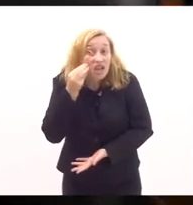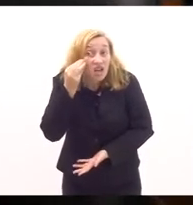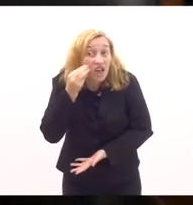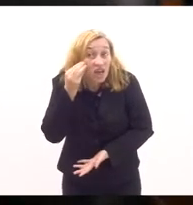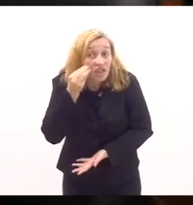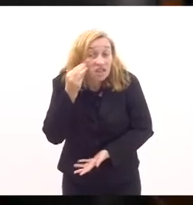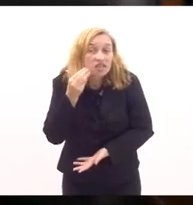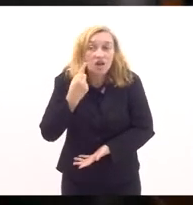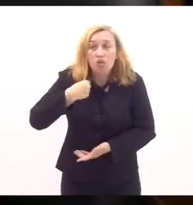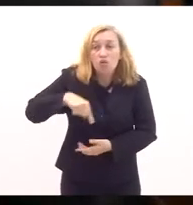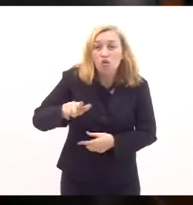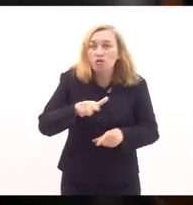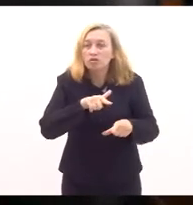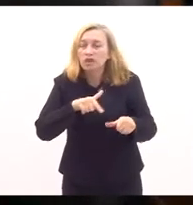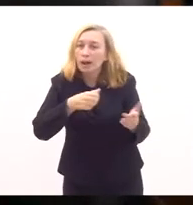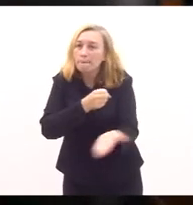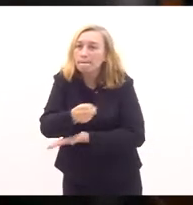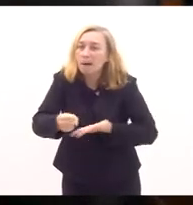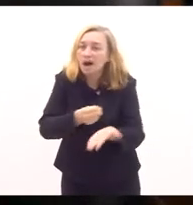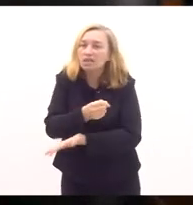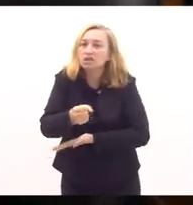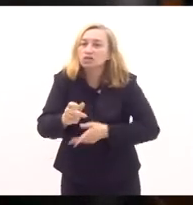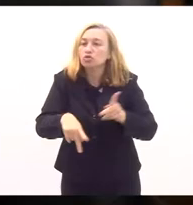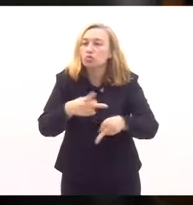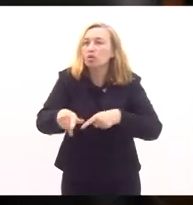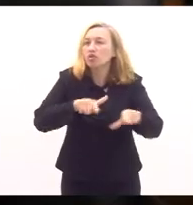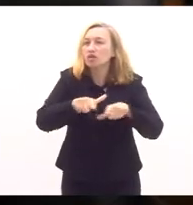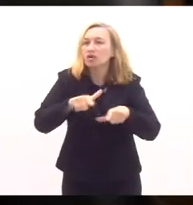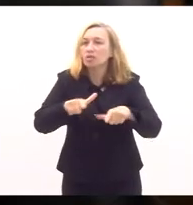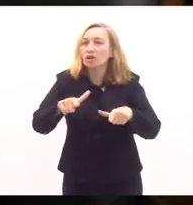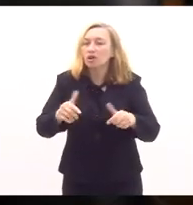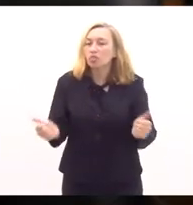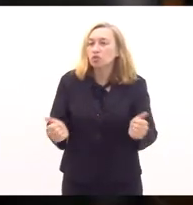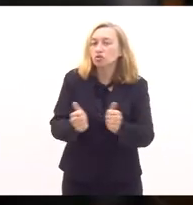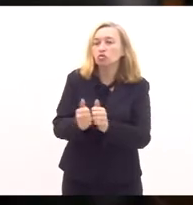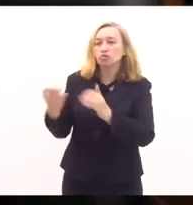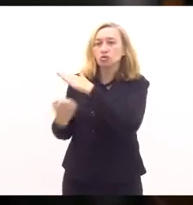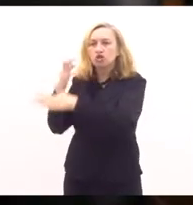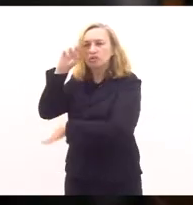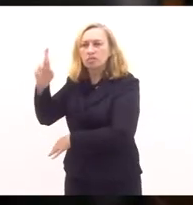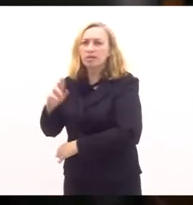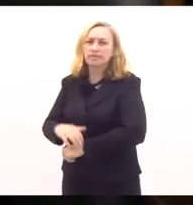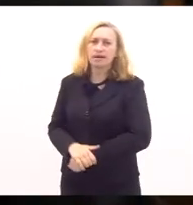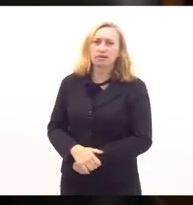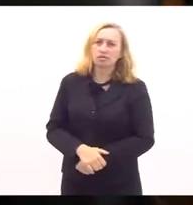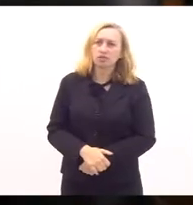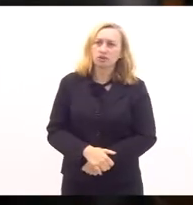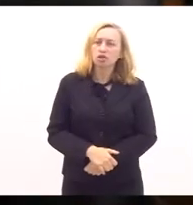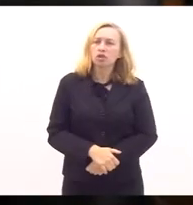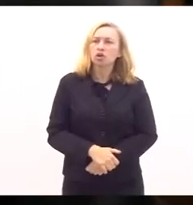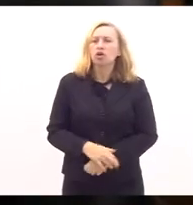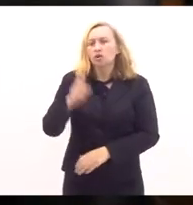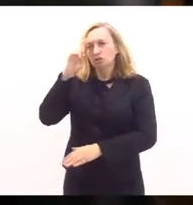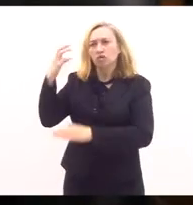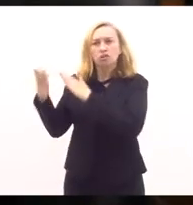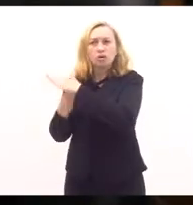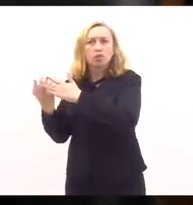vou na base e eu boto em frente junto com os empresários. O empresário, ano